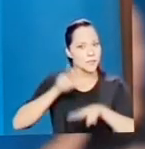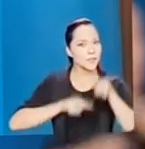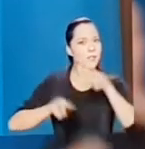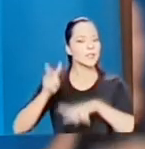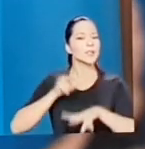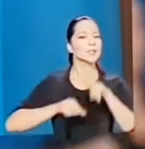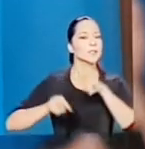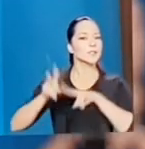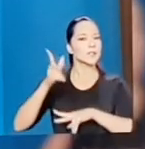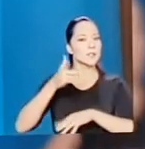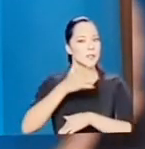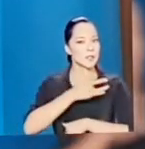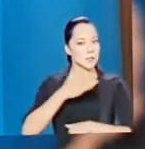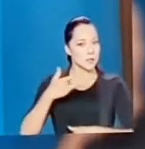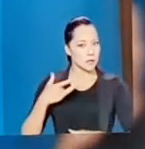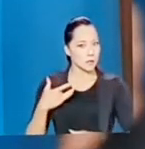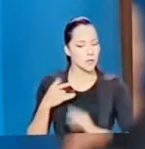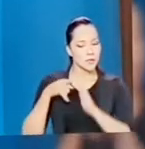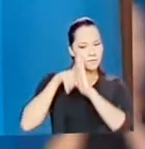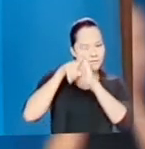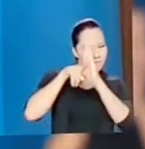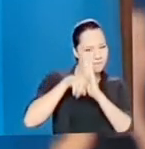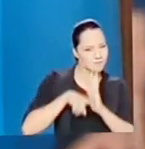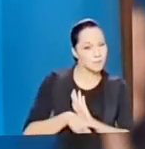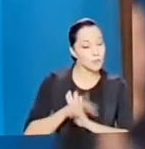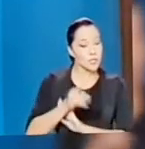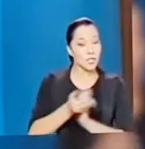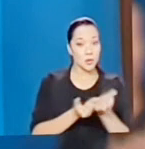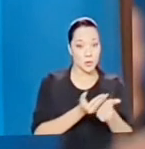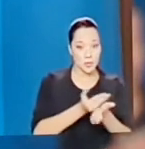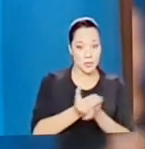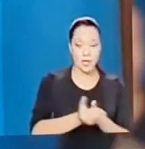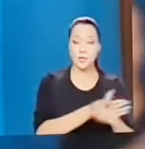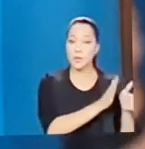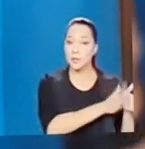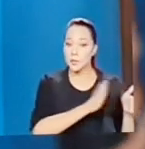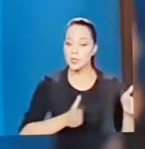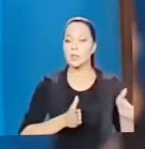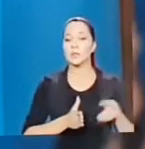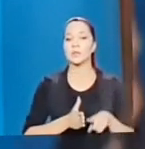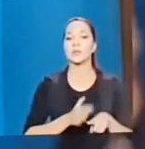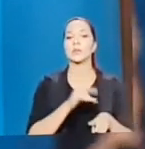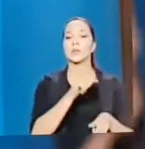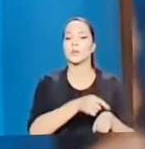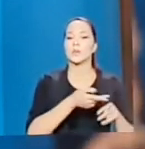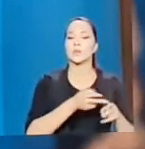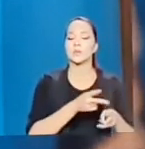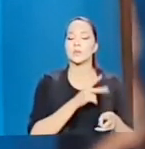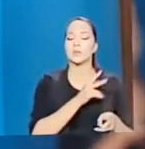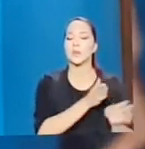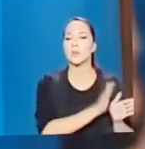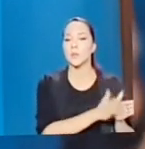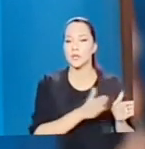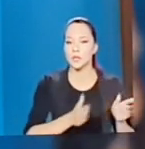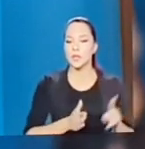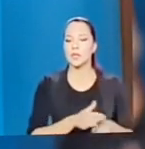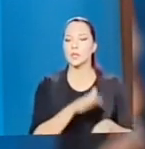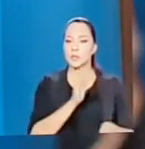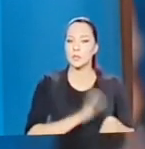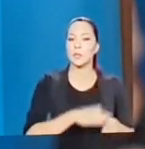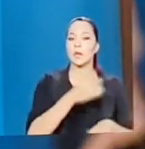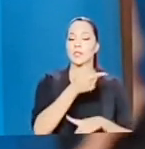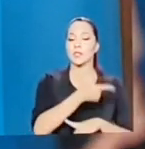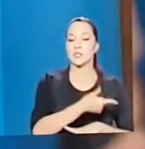deu seguimento à análise, já iniciada pelo processo de submissão contínua de mais